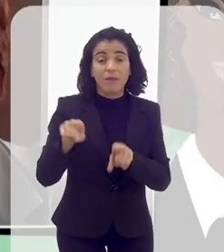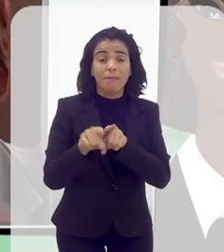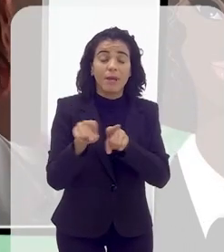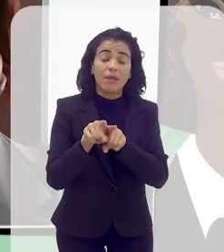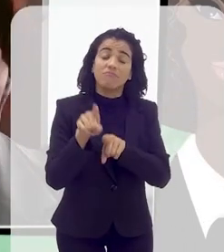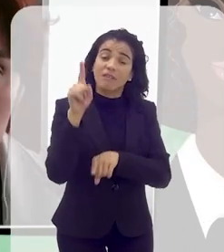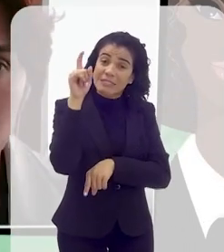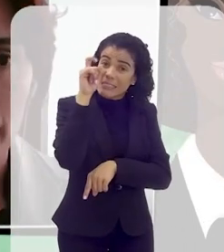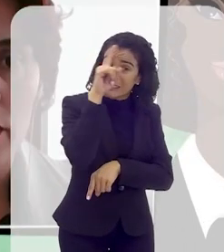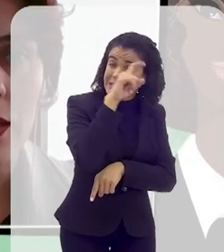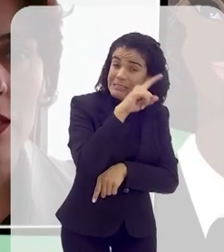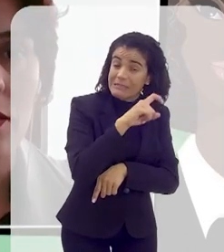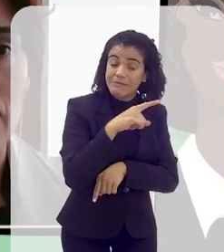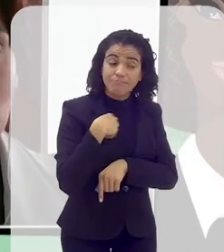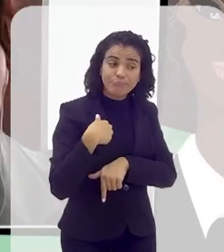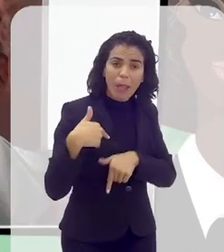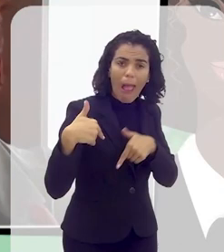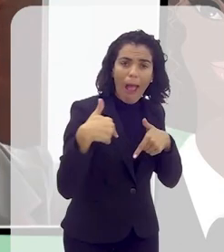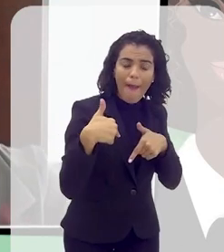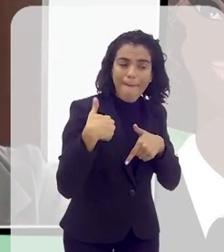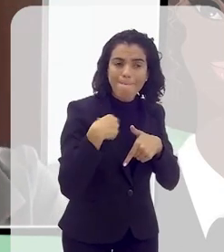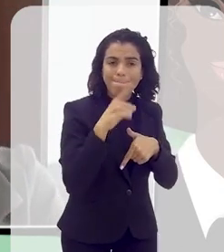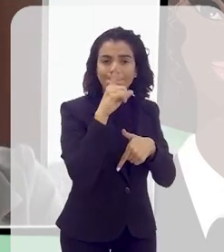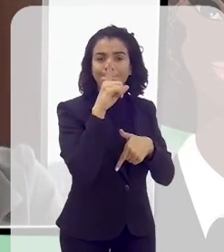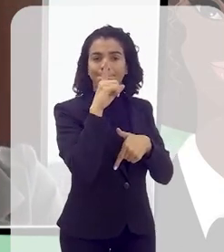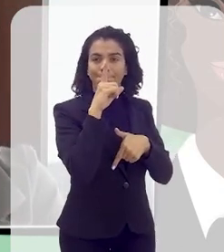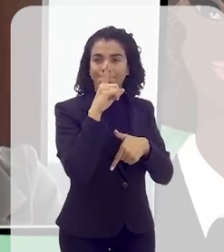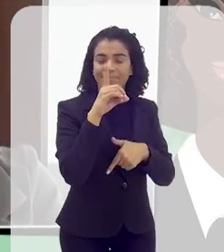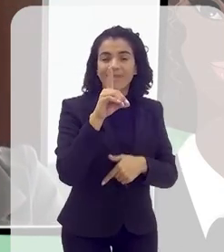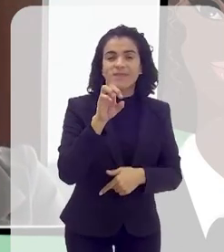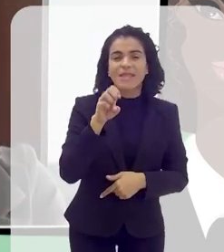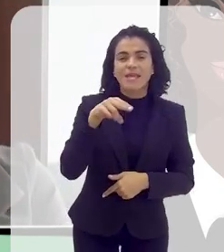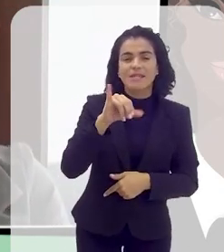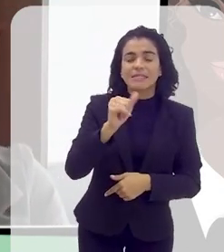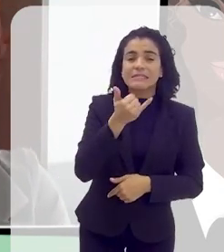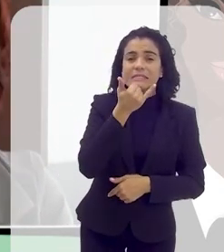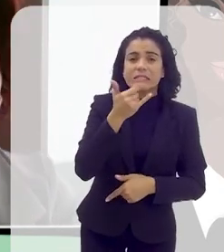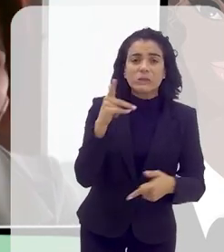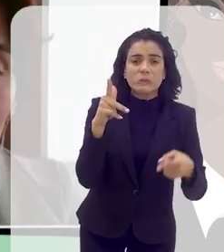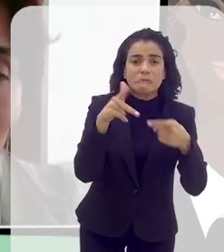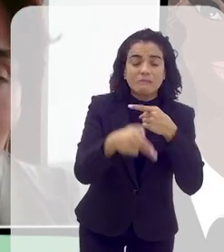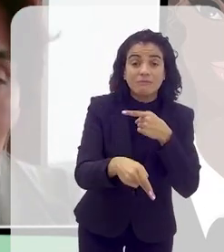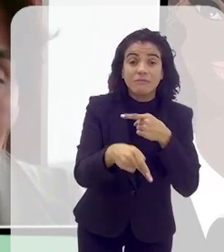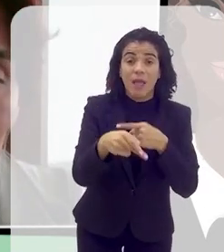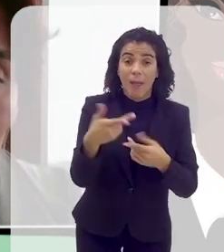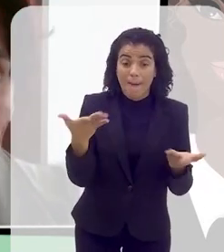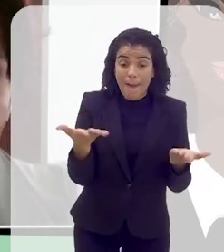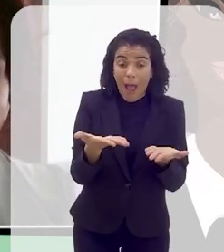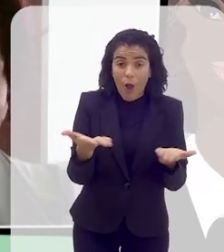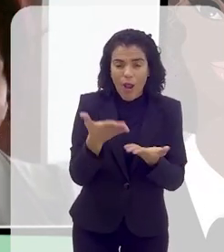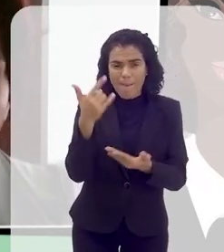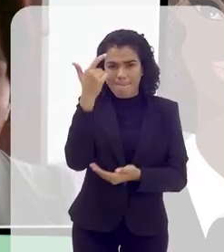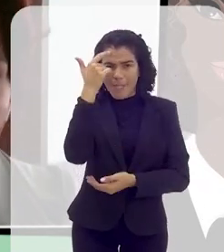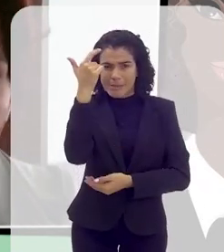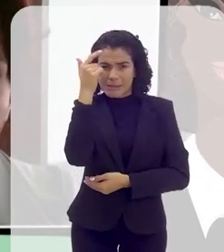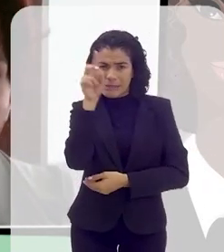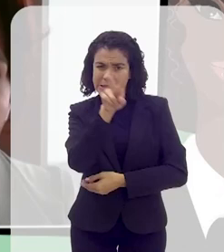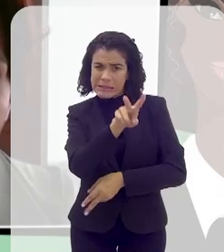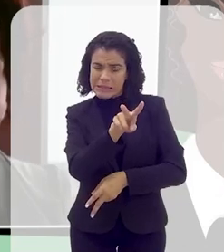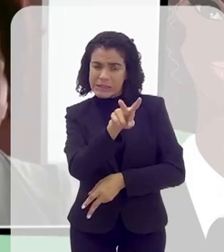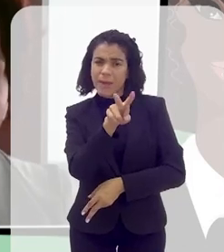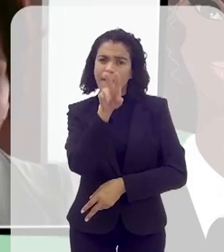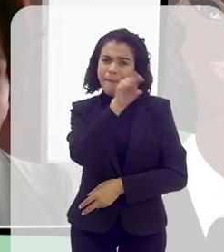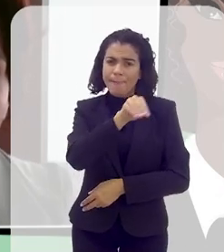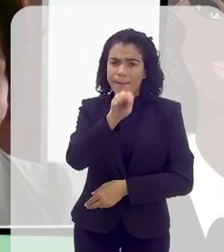de ninguém, também na maioria das vezes, né? Claro que existem exceções para isso também. Denise, desculpa te interromper, mas se a gente parar para pensar, nesse finalzinho da